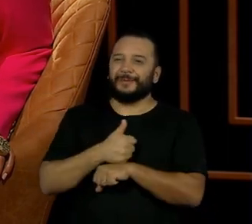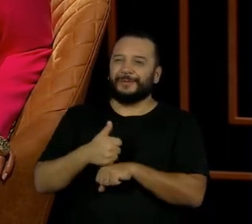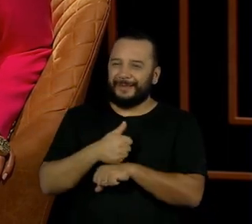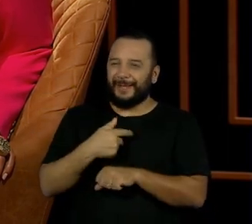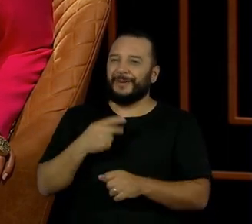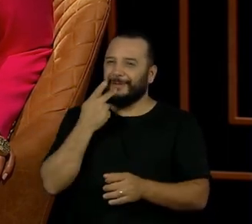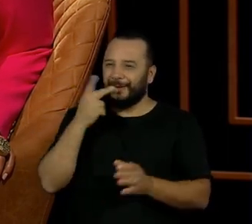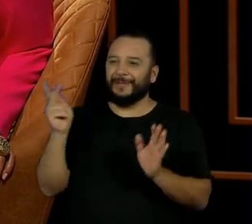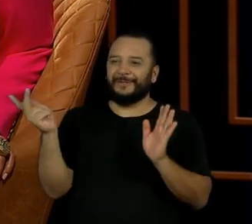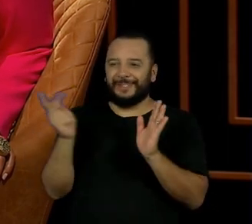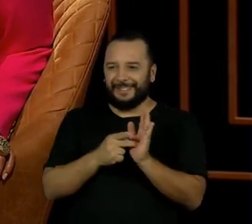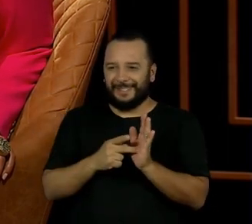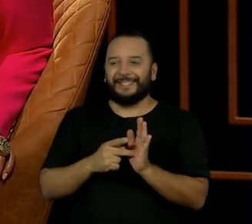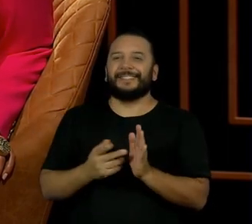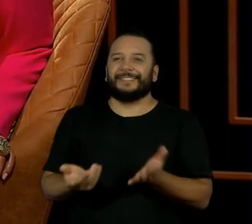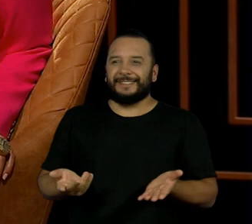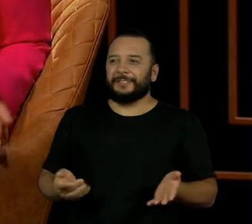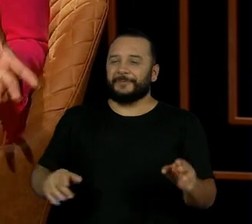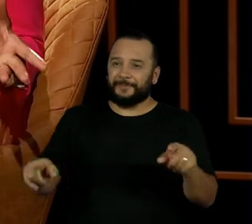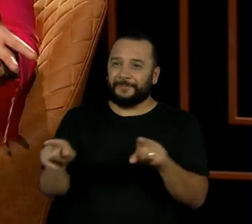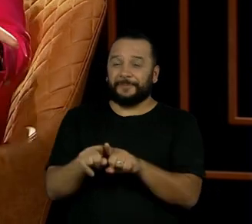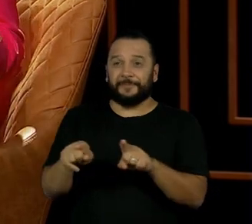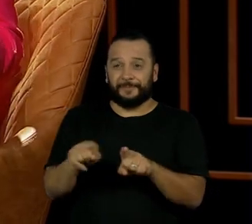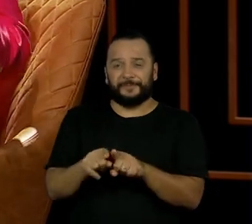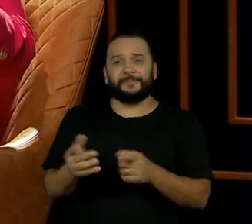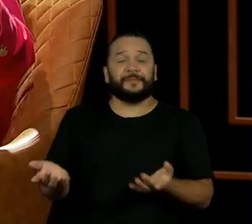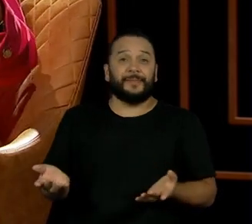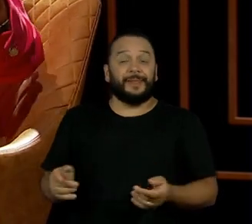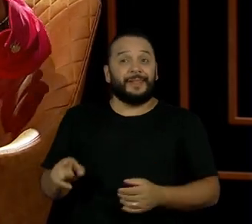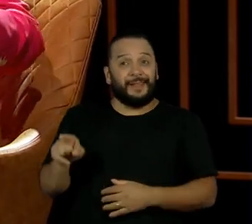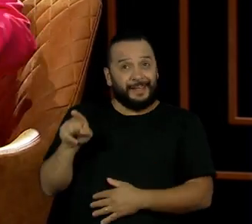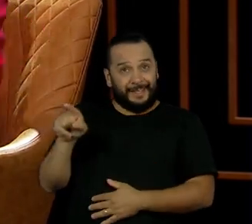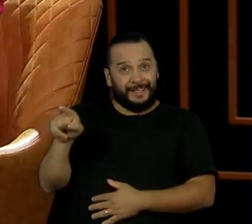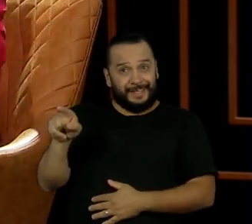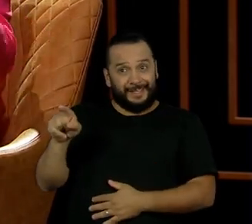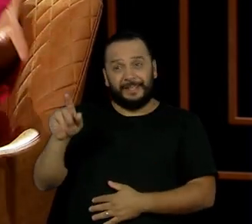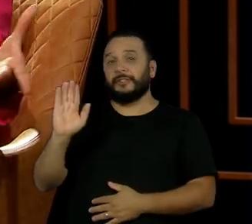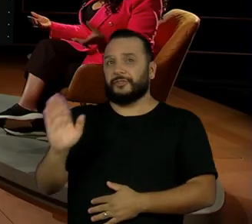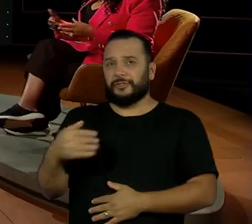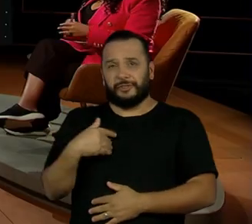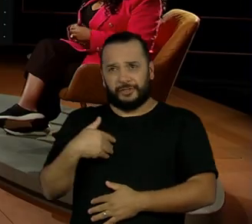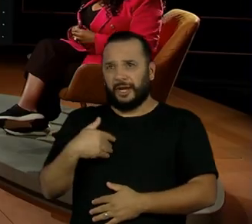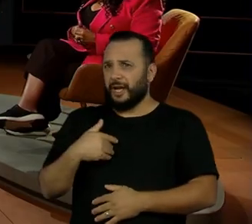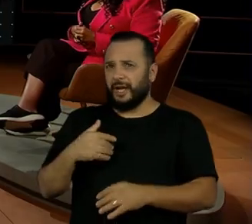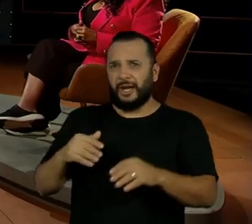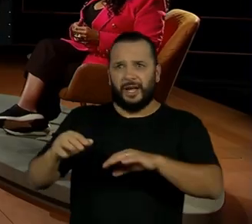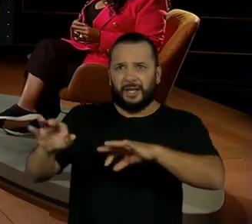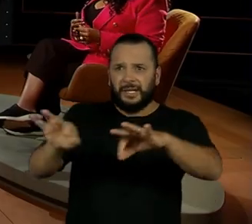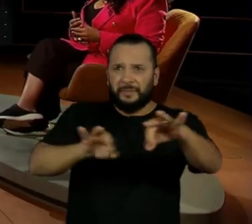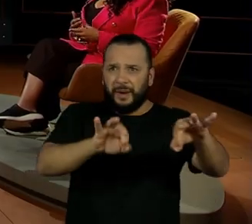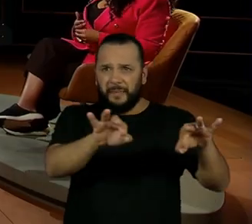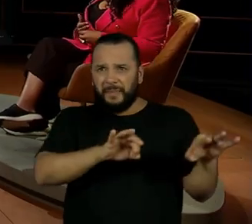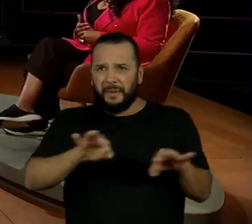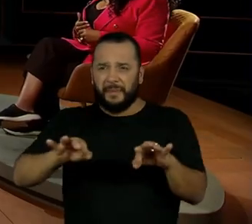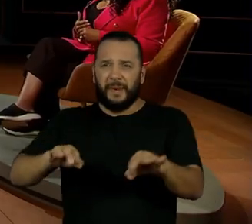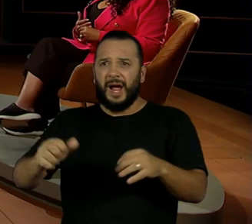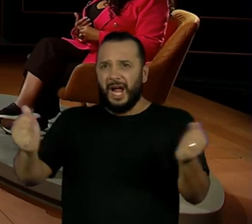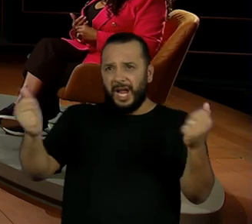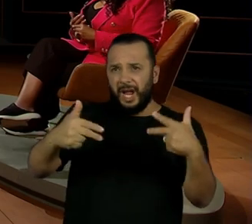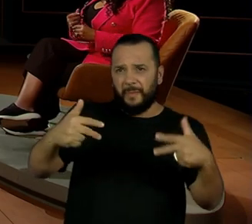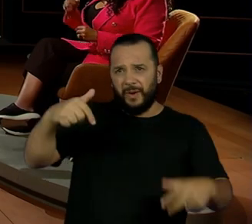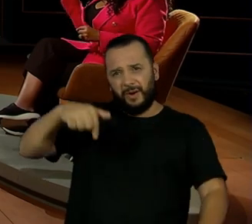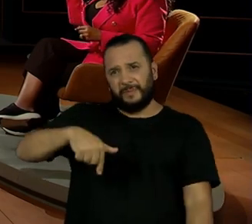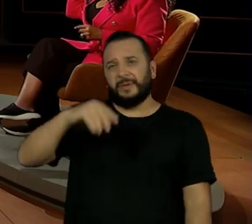verdade primeiro que assim ele é um dos Arquitetos do hip hop do Brasil não é pouca coisa